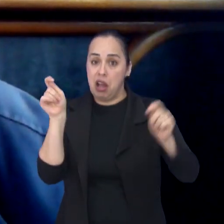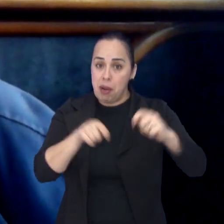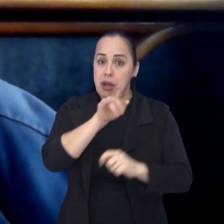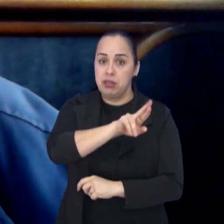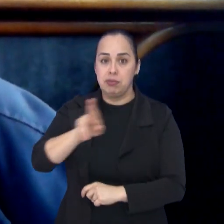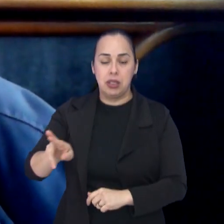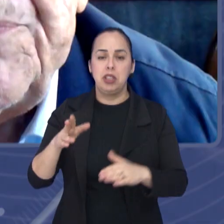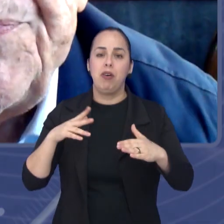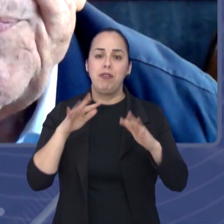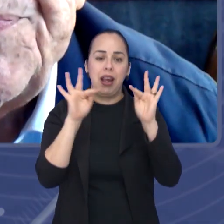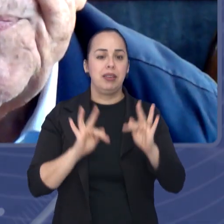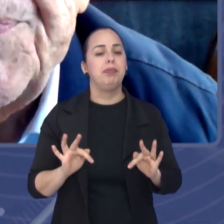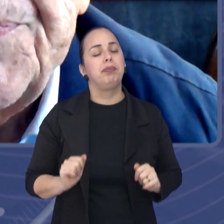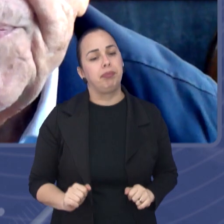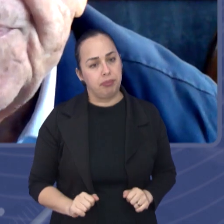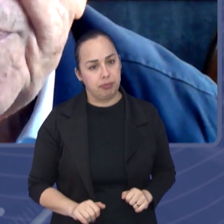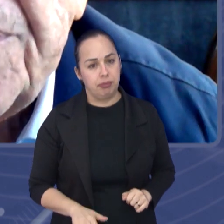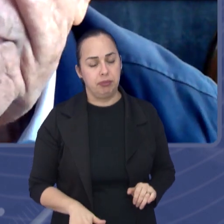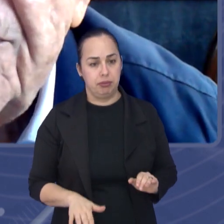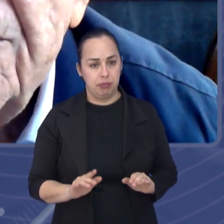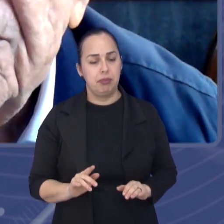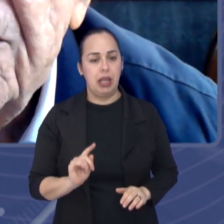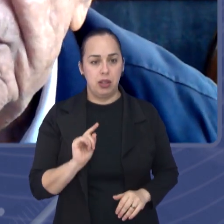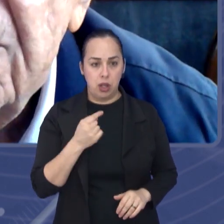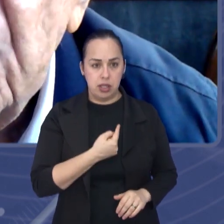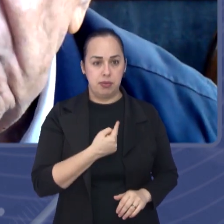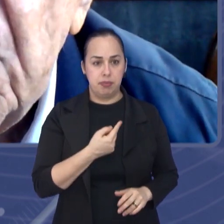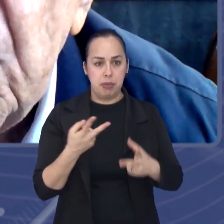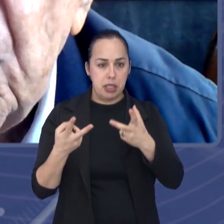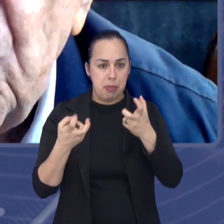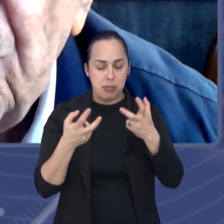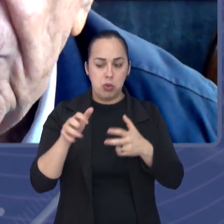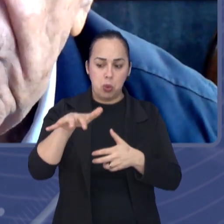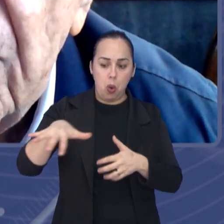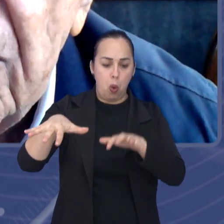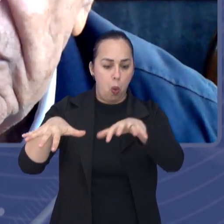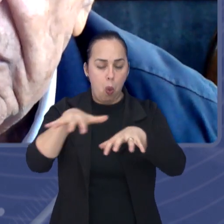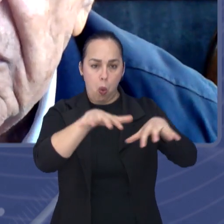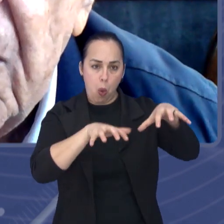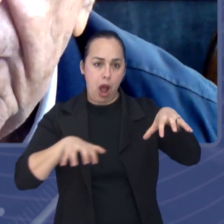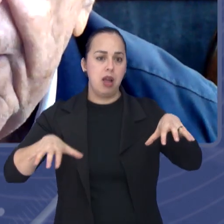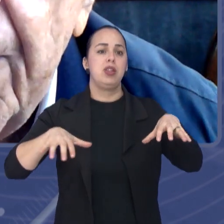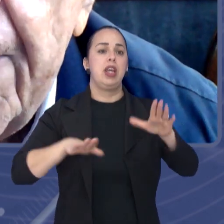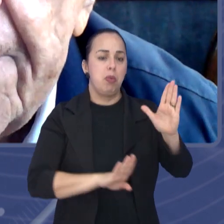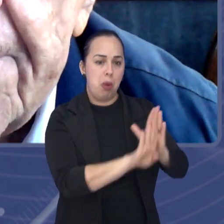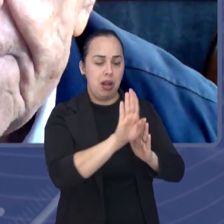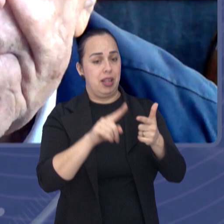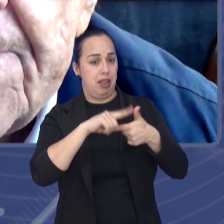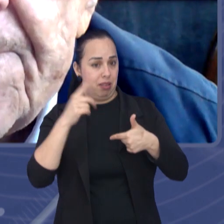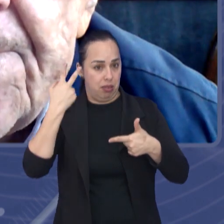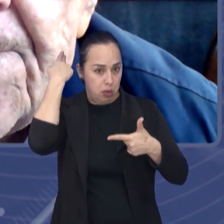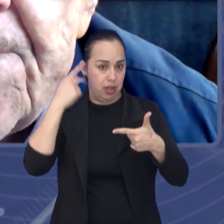viu? E, José, a gente viu aqui os principais setores, né? O top 5, setor de